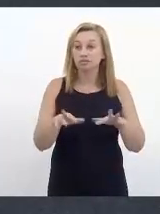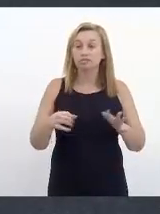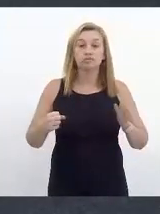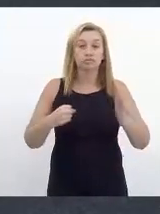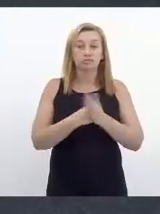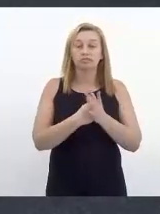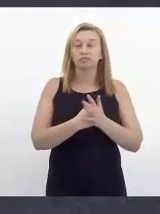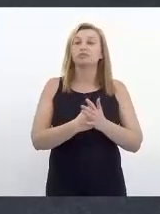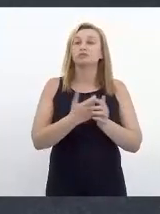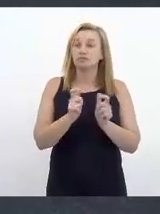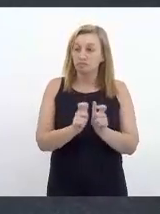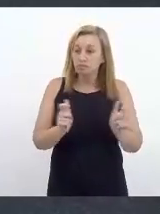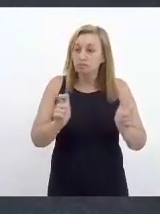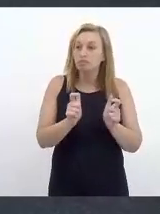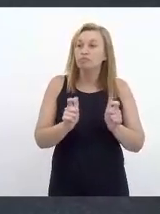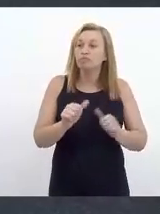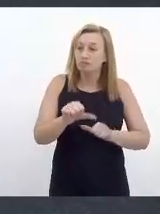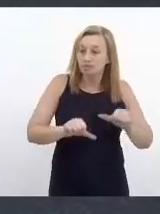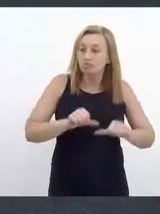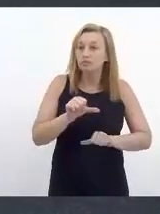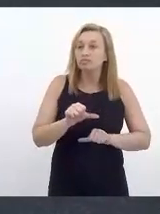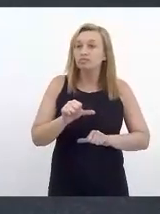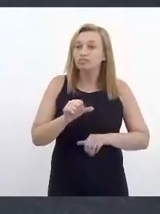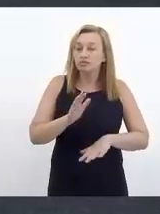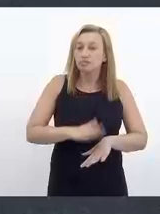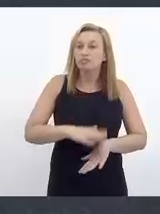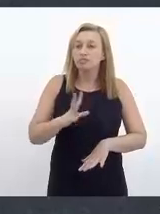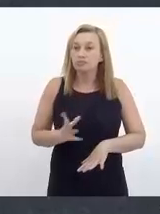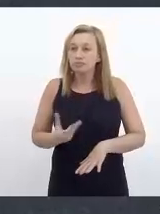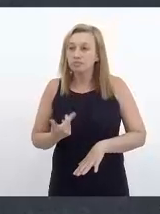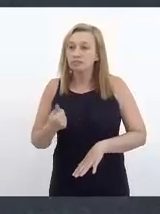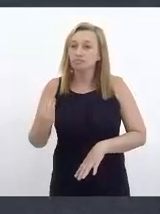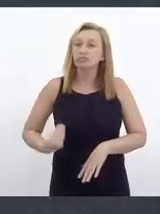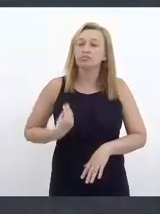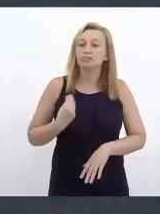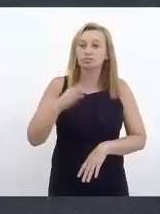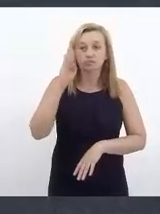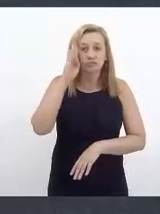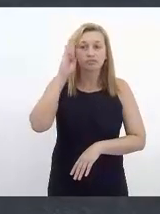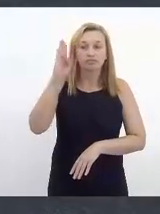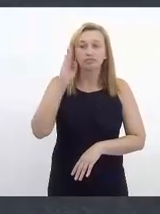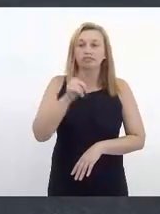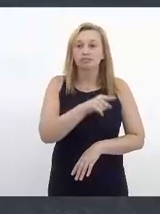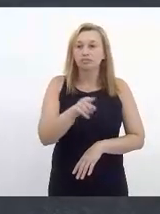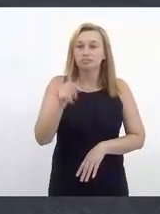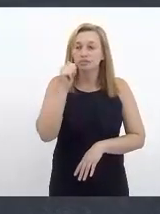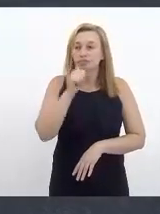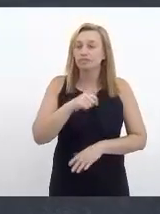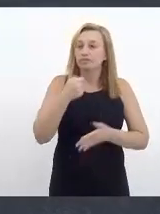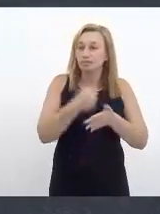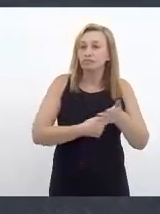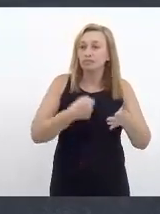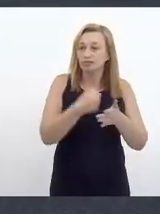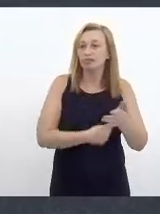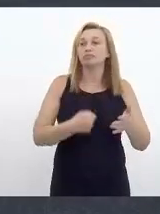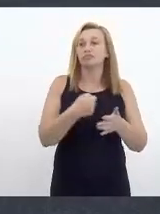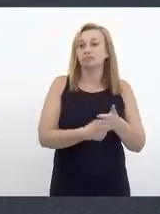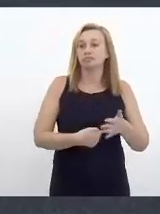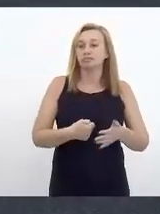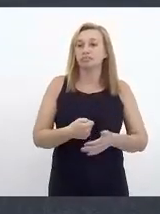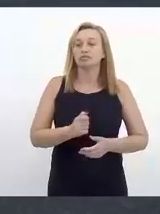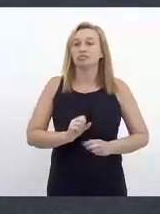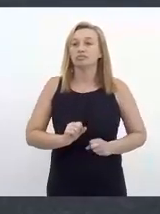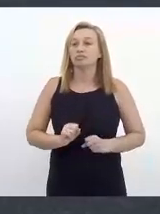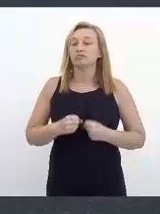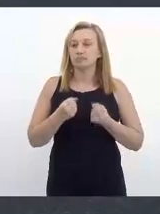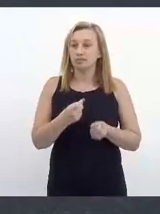impacto que vai mudar, vai dar um pouco mais de qualidade de vida, principalmente para essas mulheres que lutam tanto, defendendo a